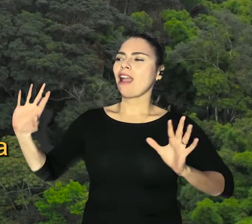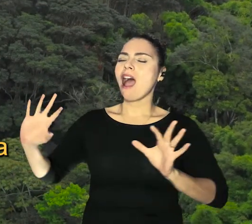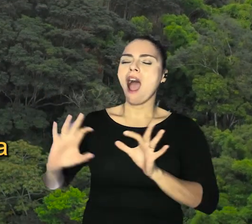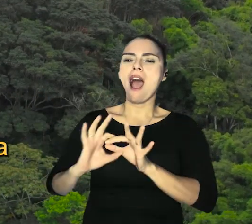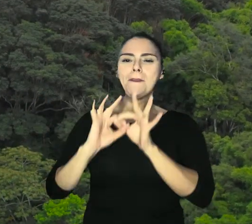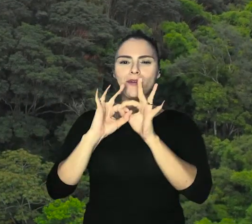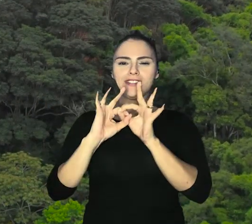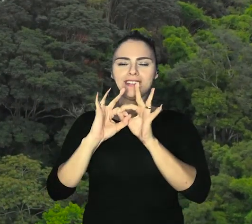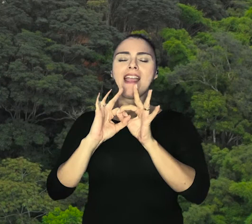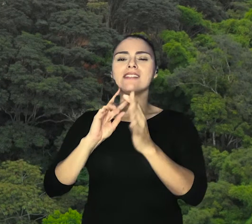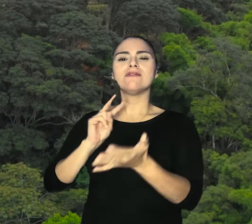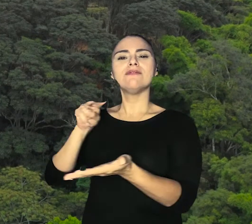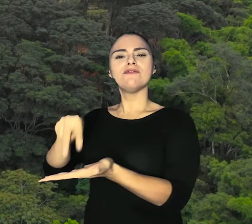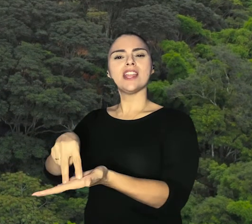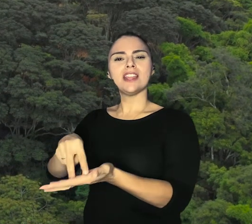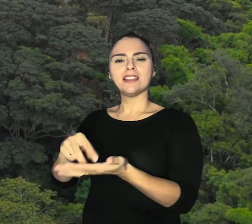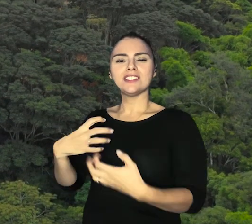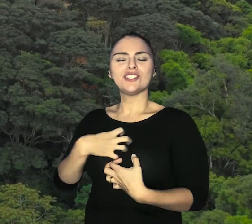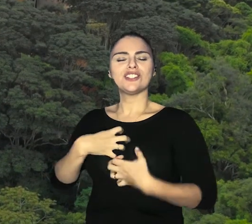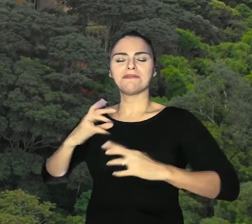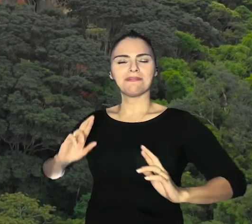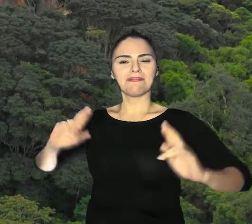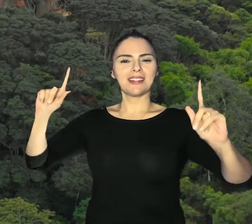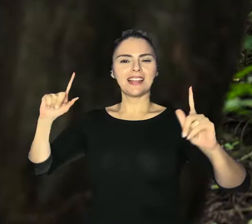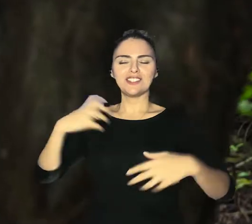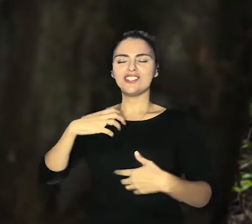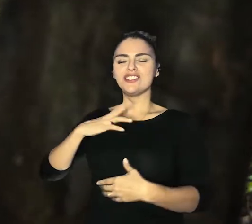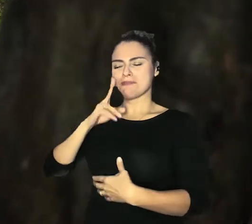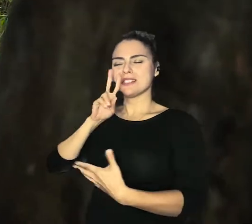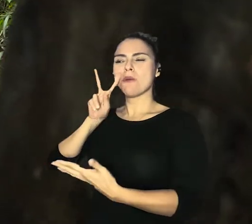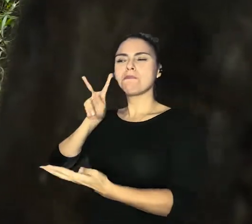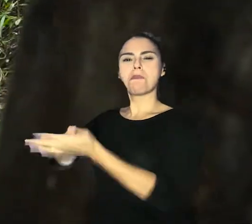vir aqui, se sentir diferente, se sentir parte dela.